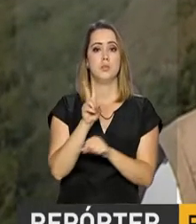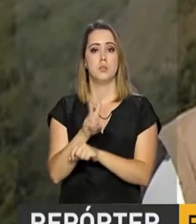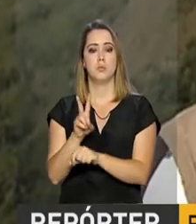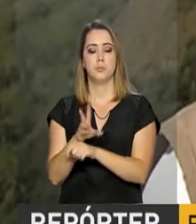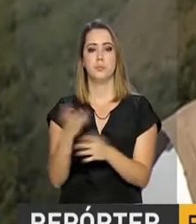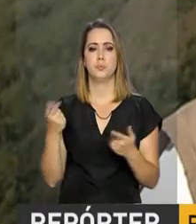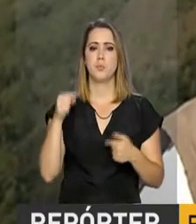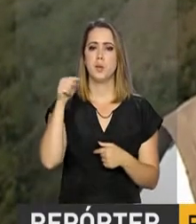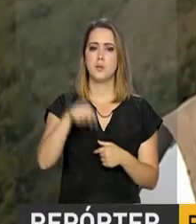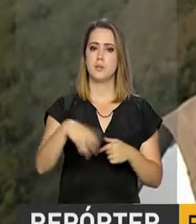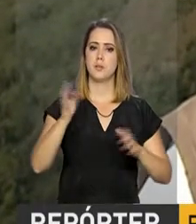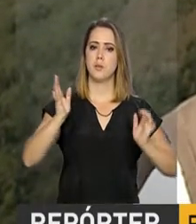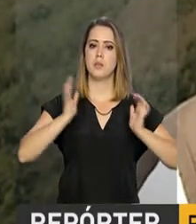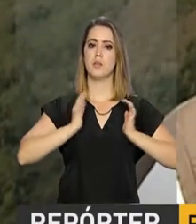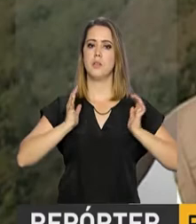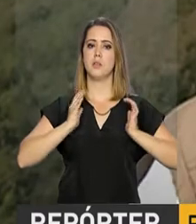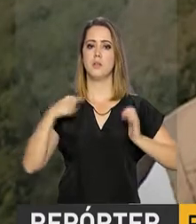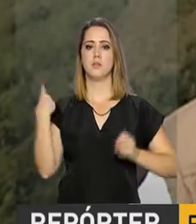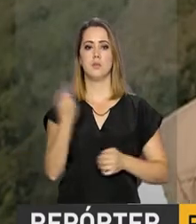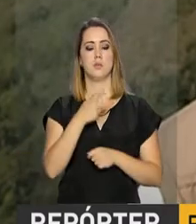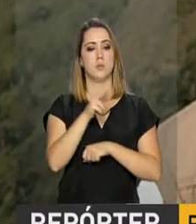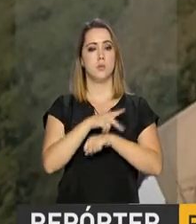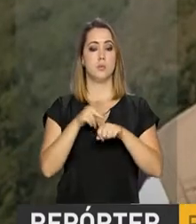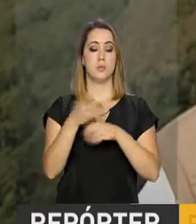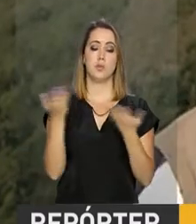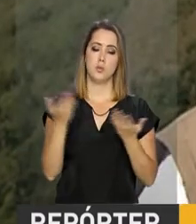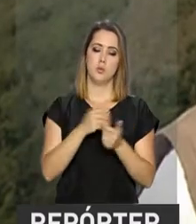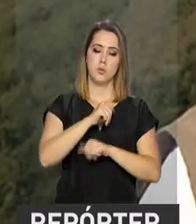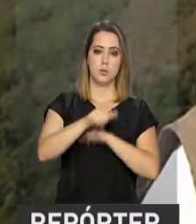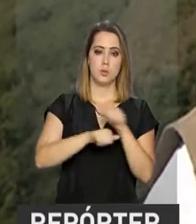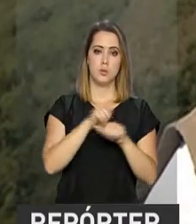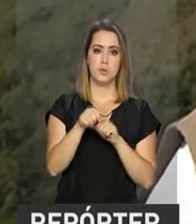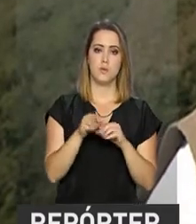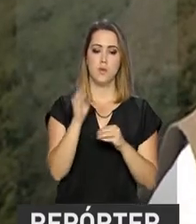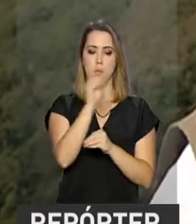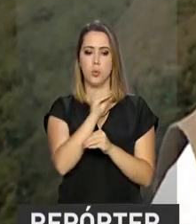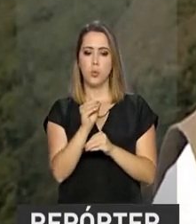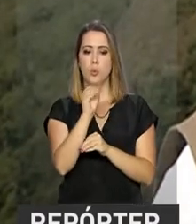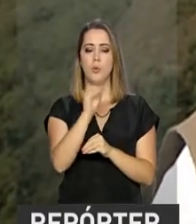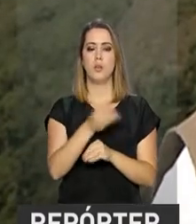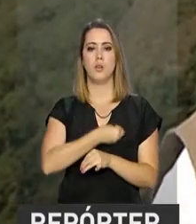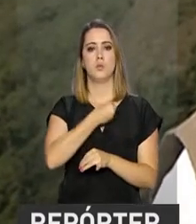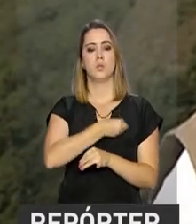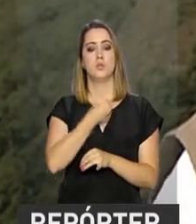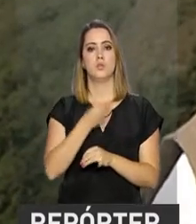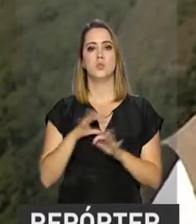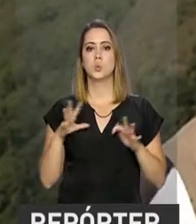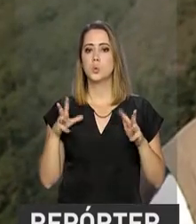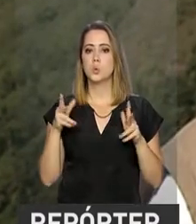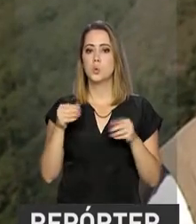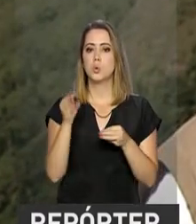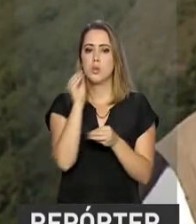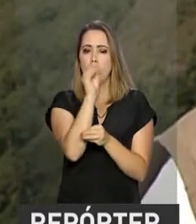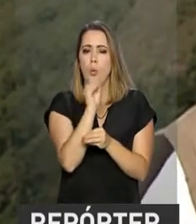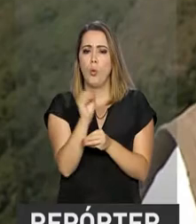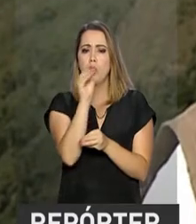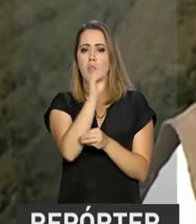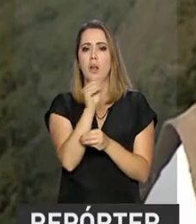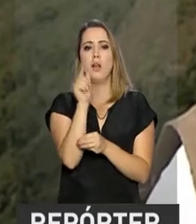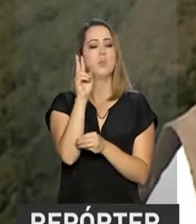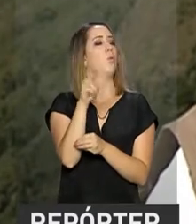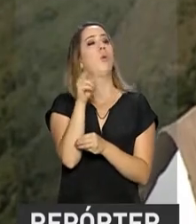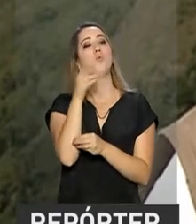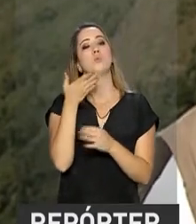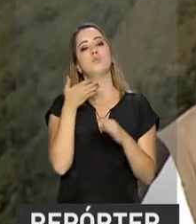transforma em uma reserva de vida silvestre e inteiramente intacta por um